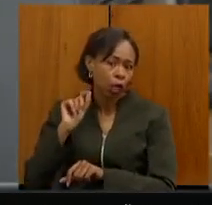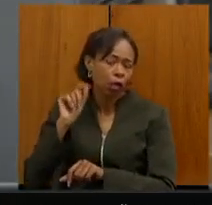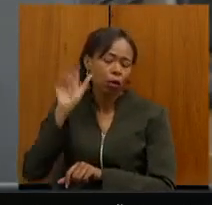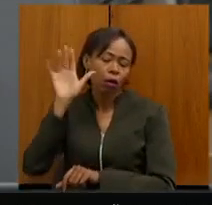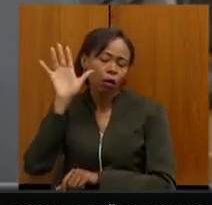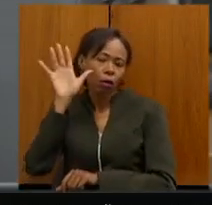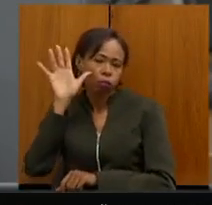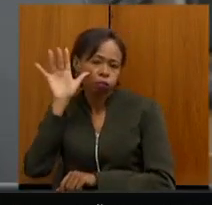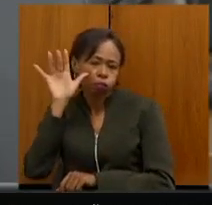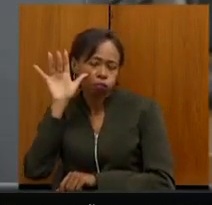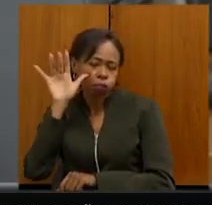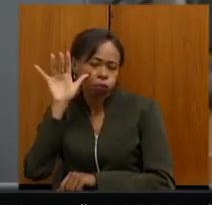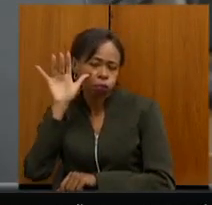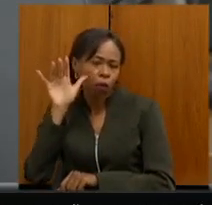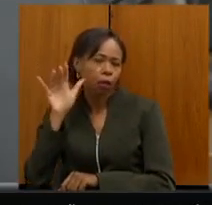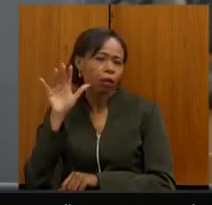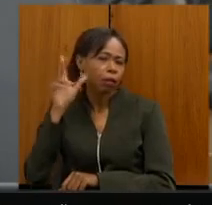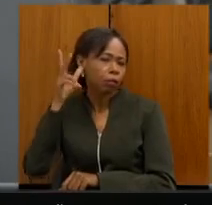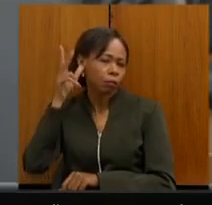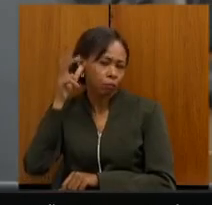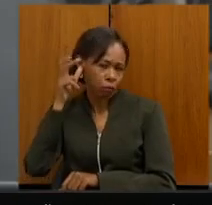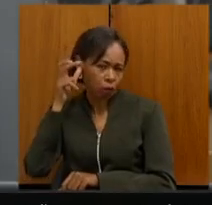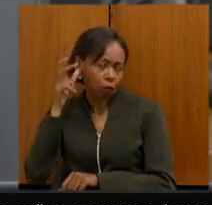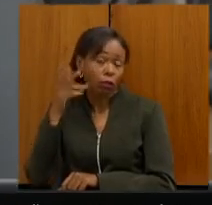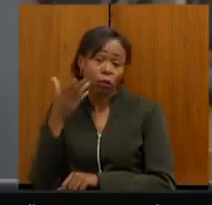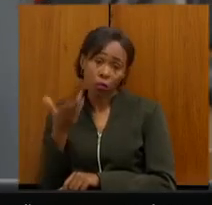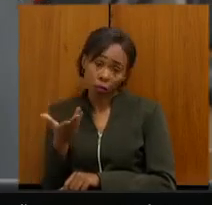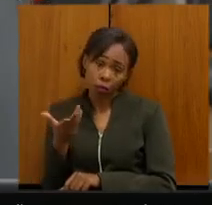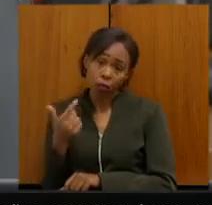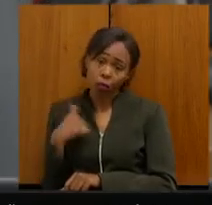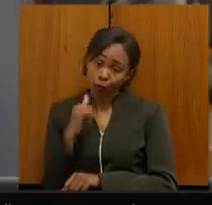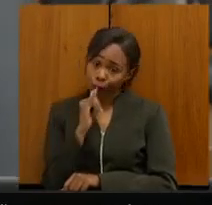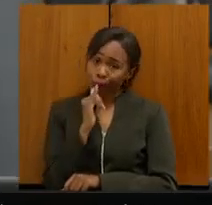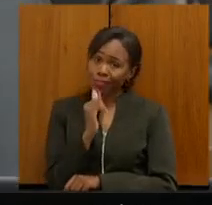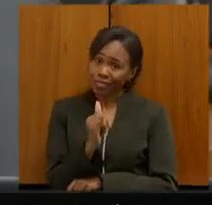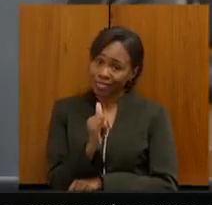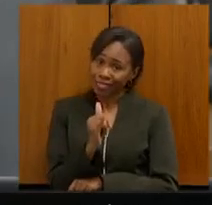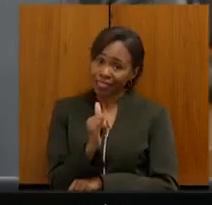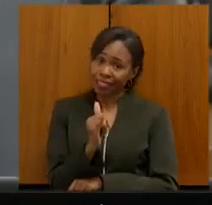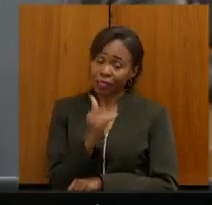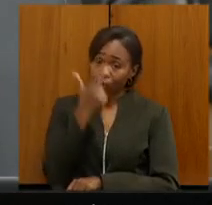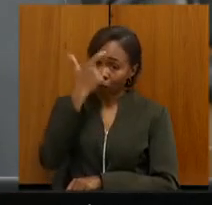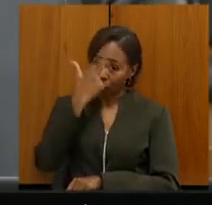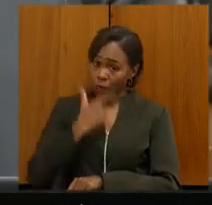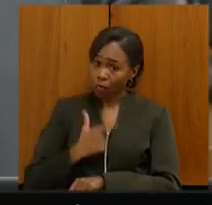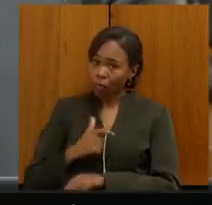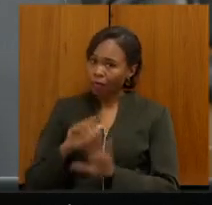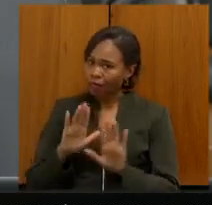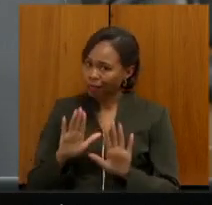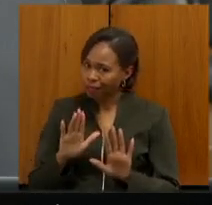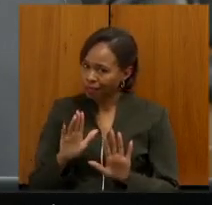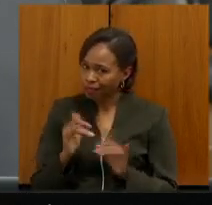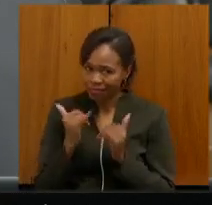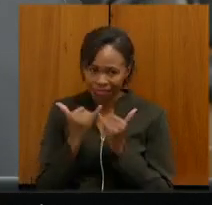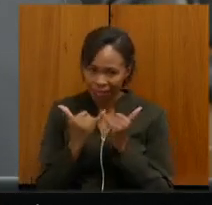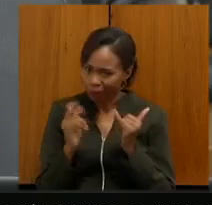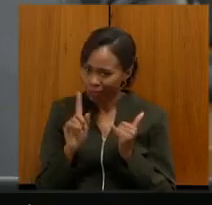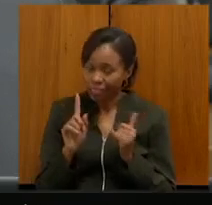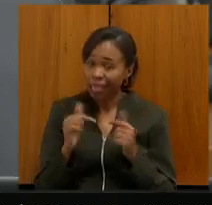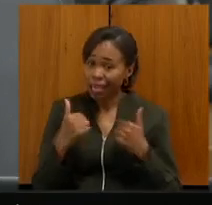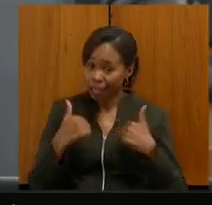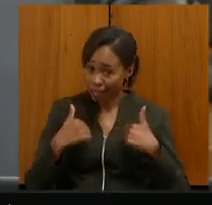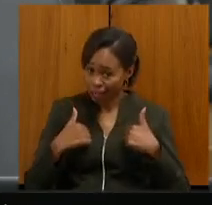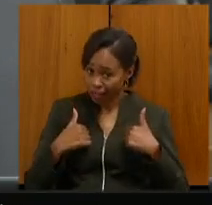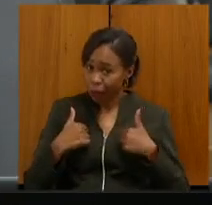então queria trazer essa fala como uma falta de alguém Gente não parece eu espero que não mas eu